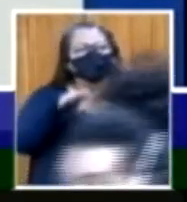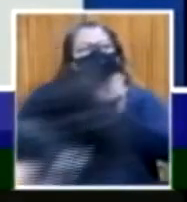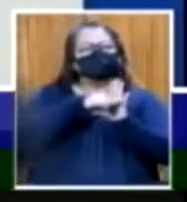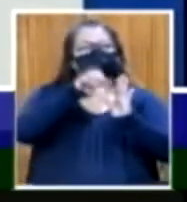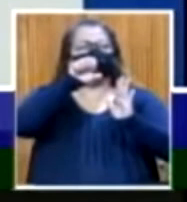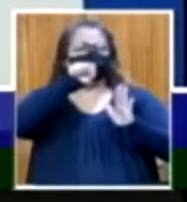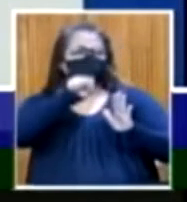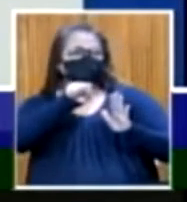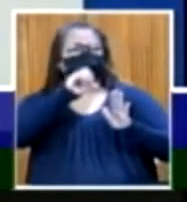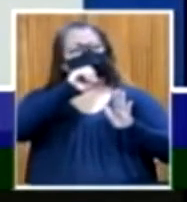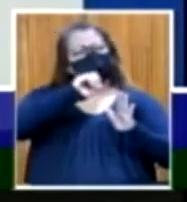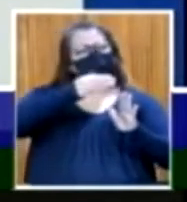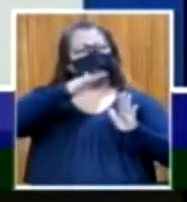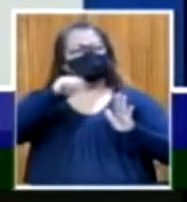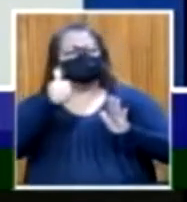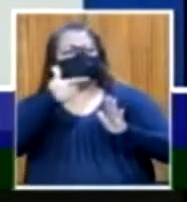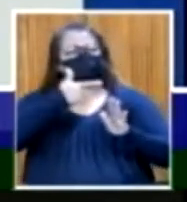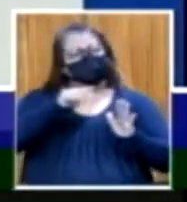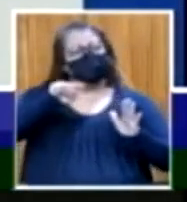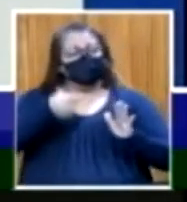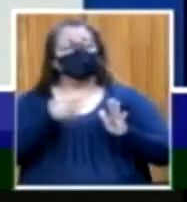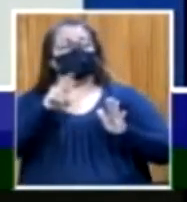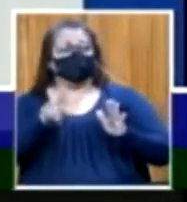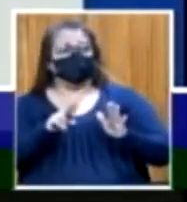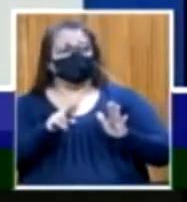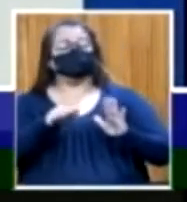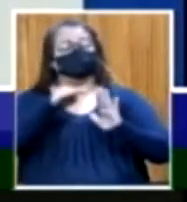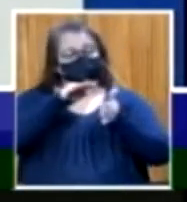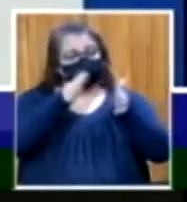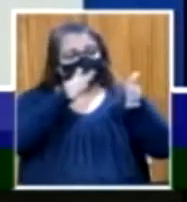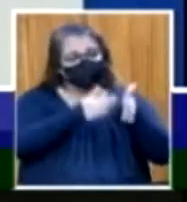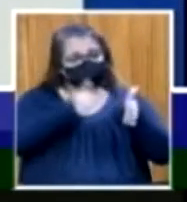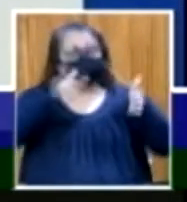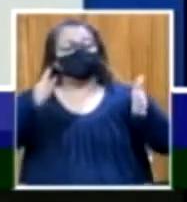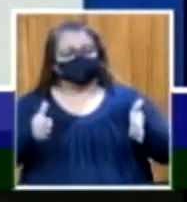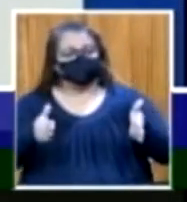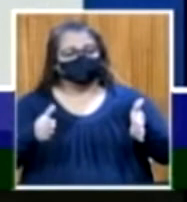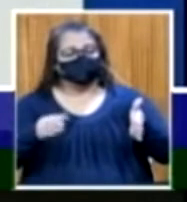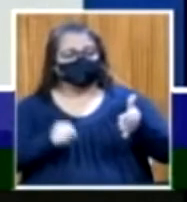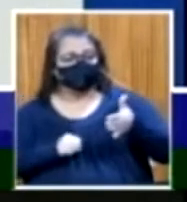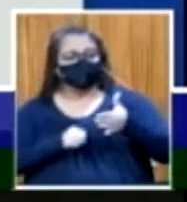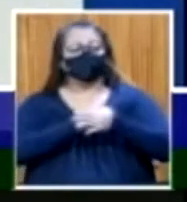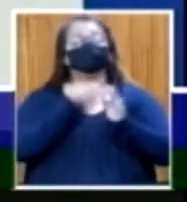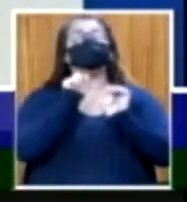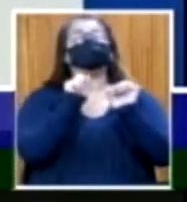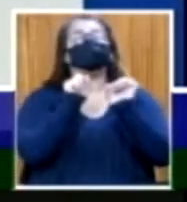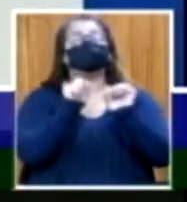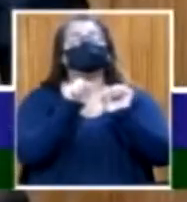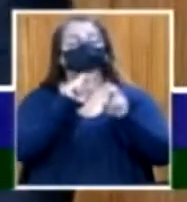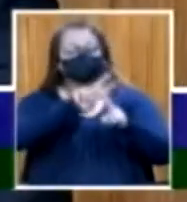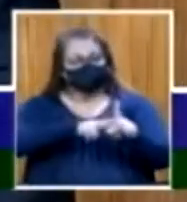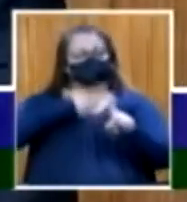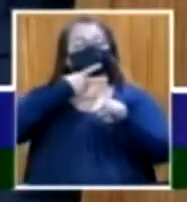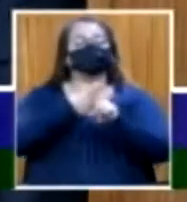80 e poucos mil reais, 81, 82 mil reais. Quem está nessa faixa de renda, o impacto ele pode mais do que